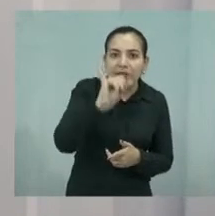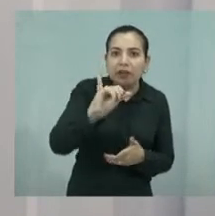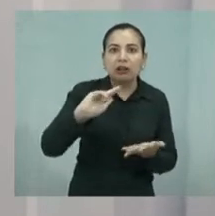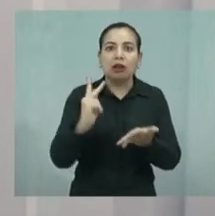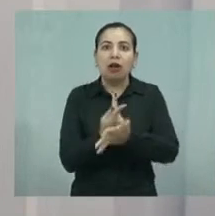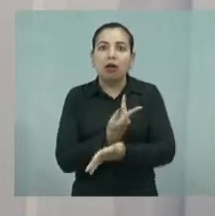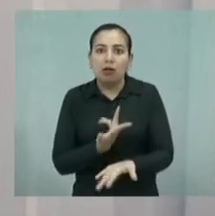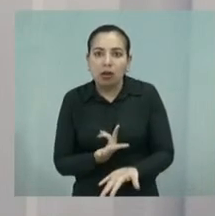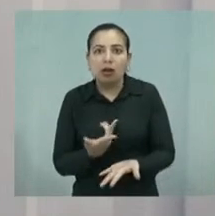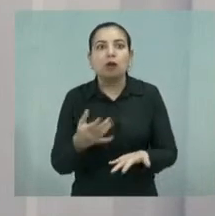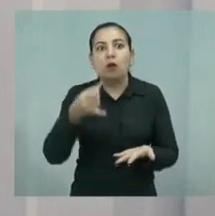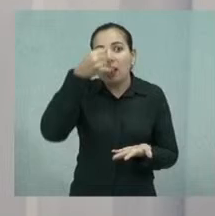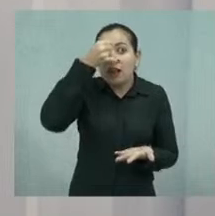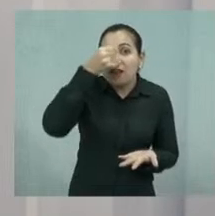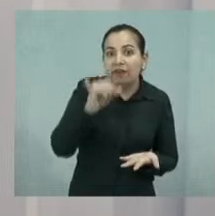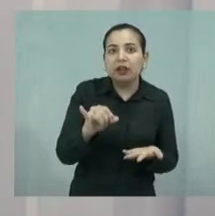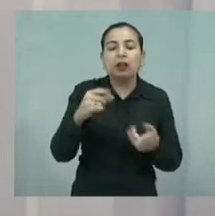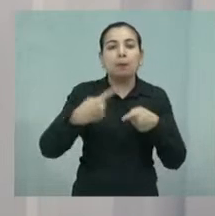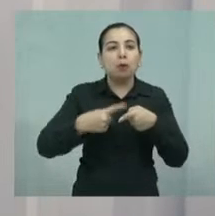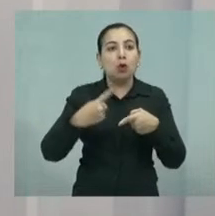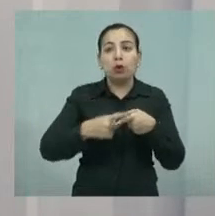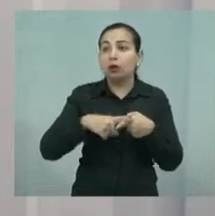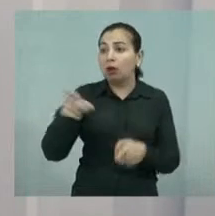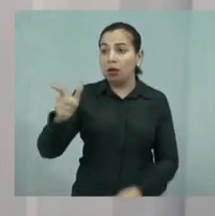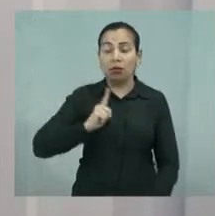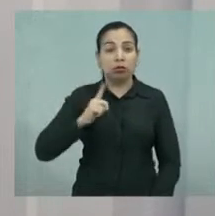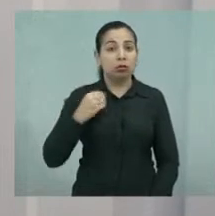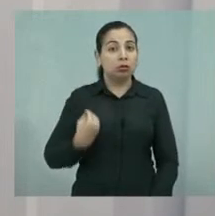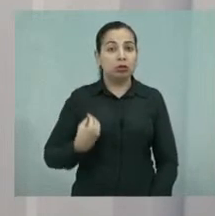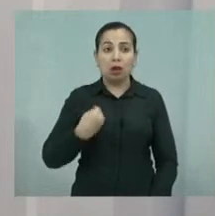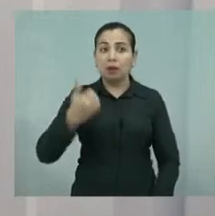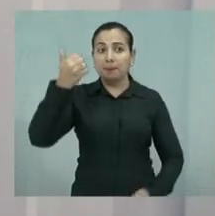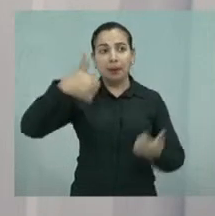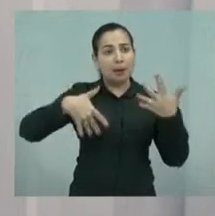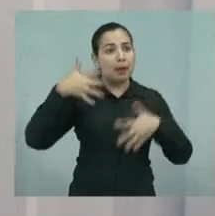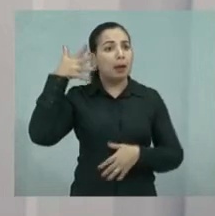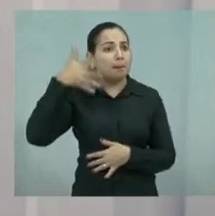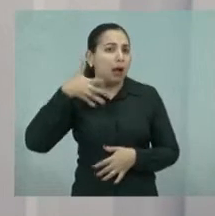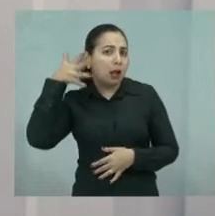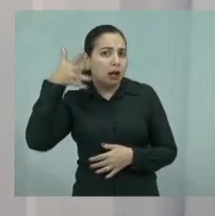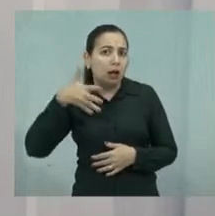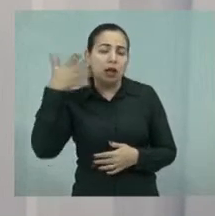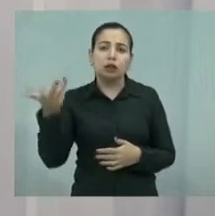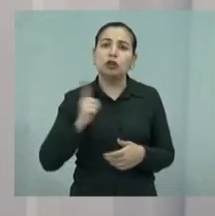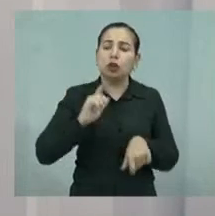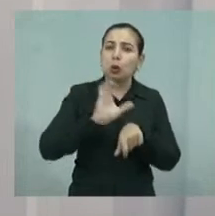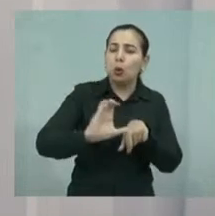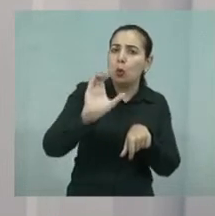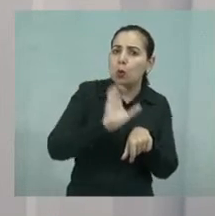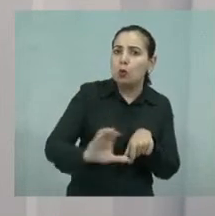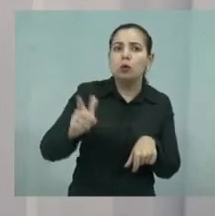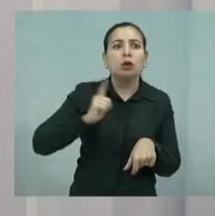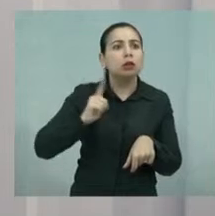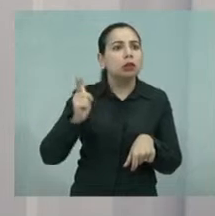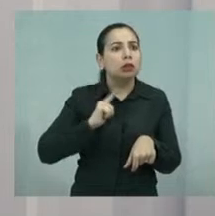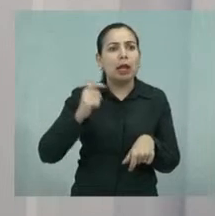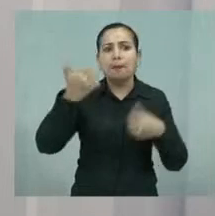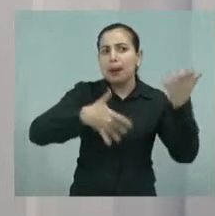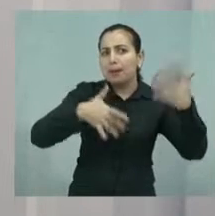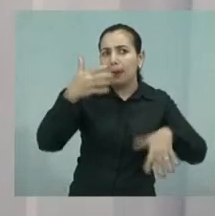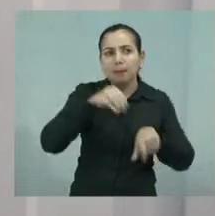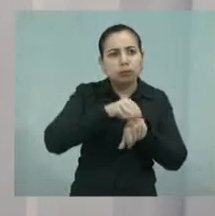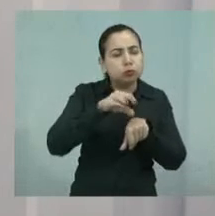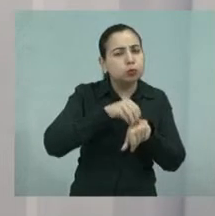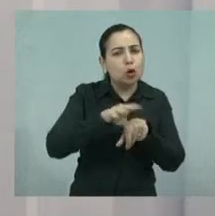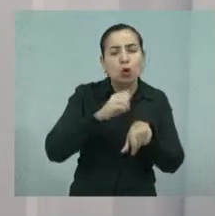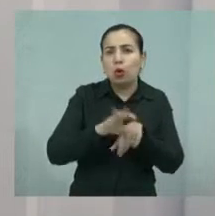alguma falha por falta de um maior esclarecimento e que ele esteja realmente antenado, sintonizado e